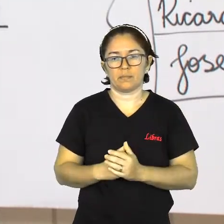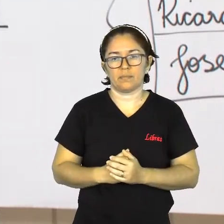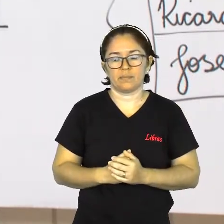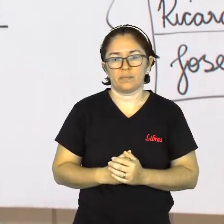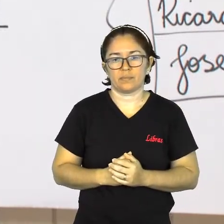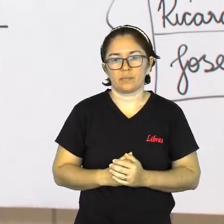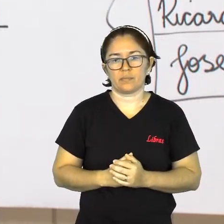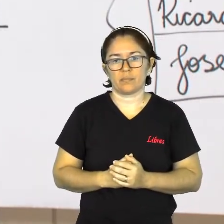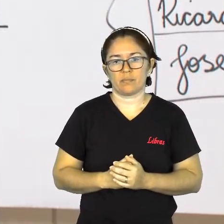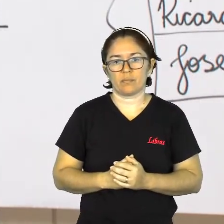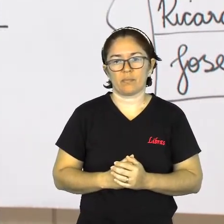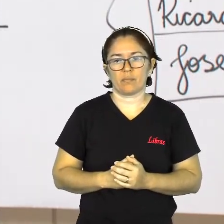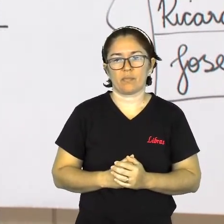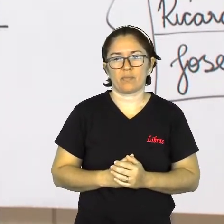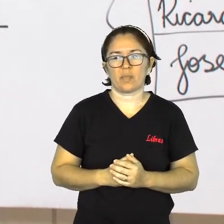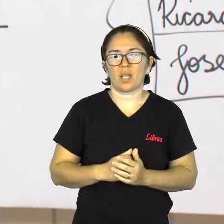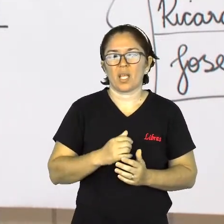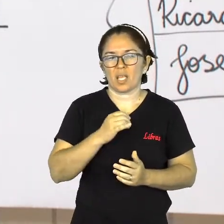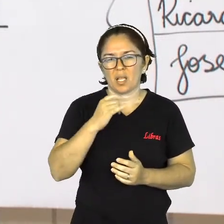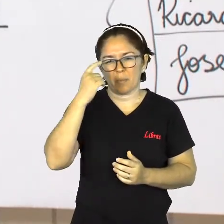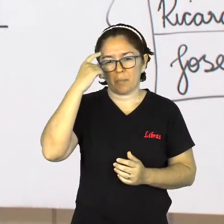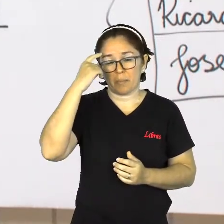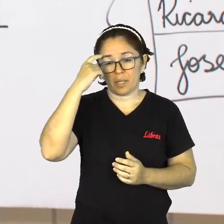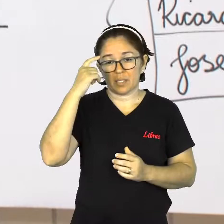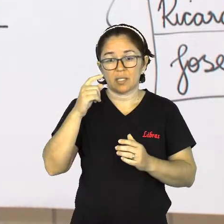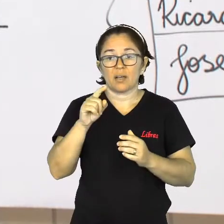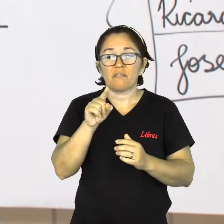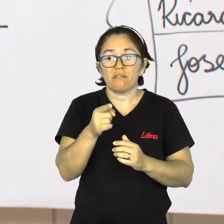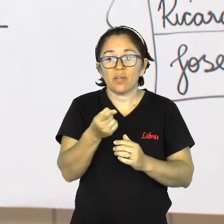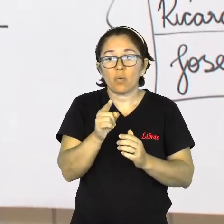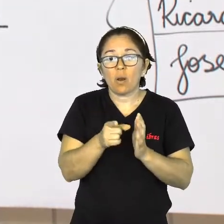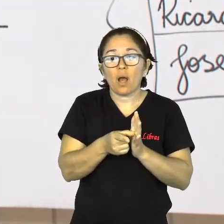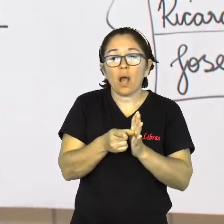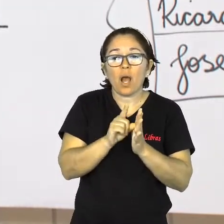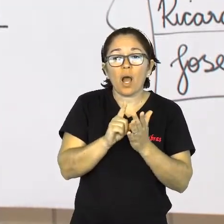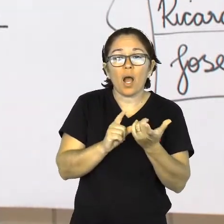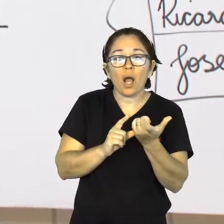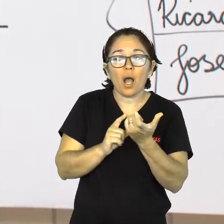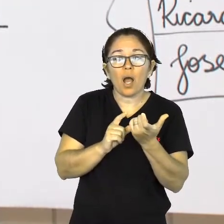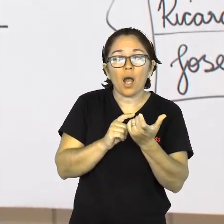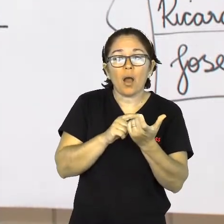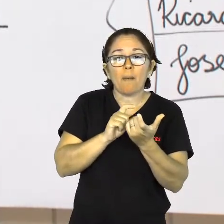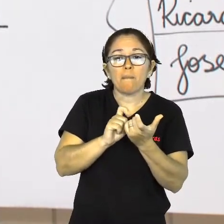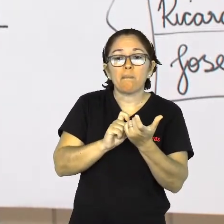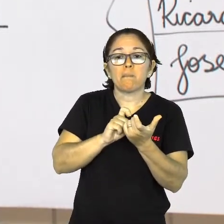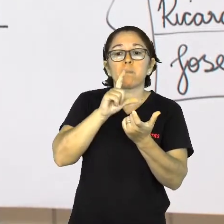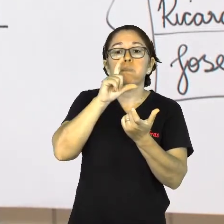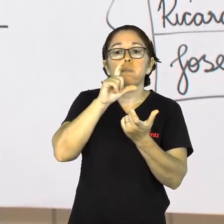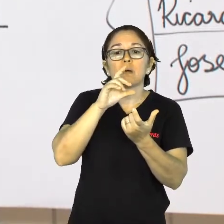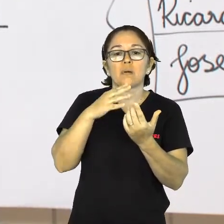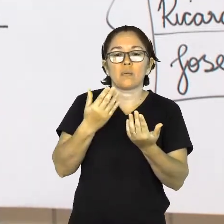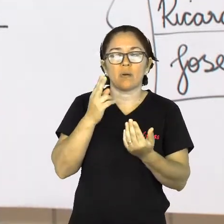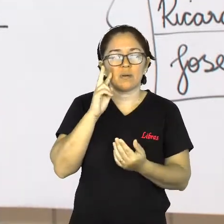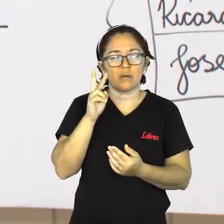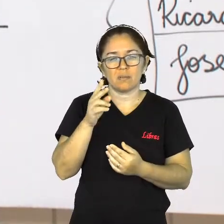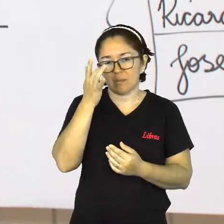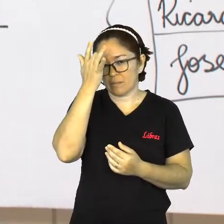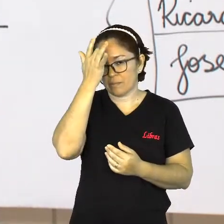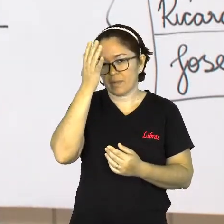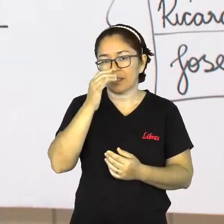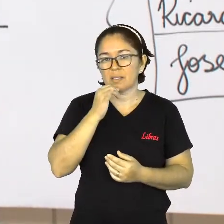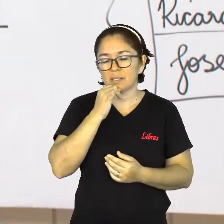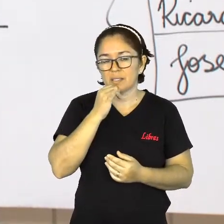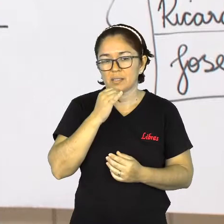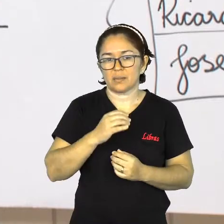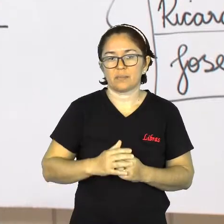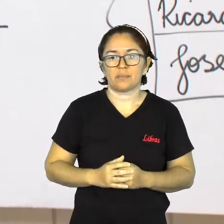números decimais. Porém, eu já descobri quem é maior e menor só olhando a parte